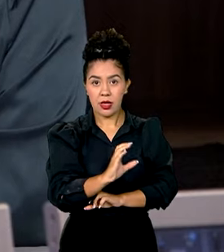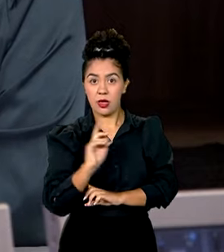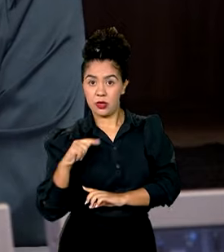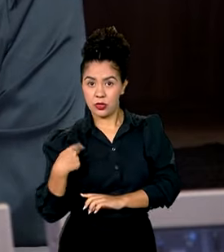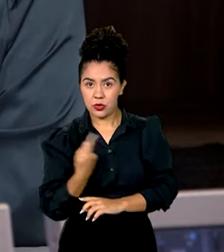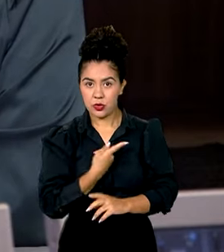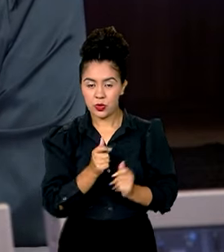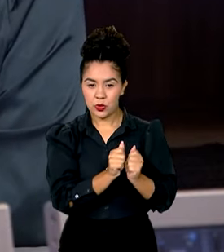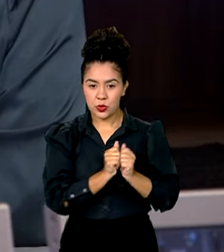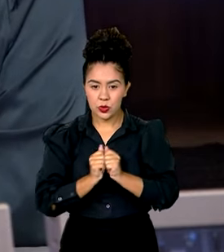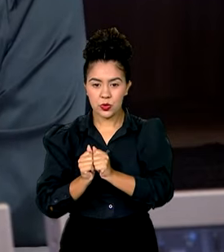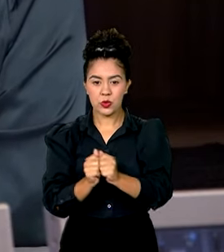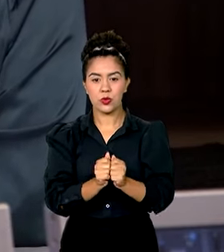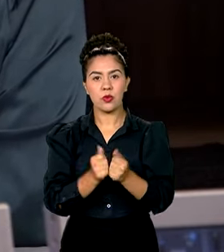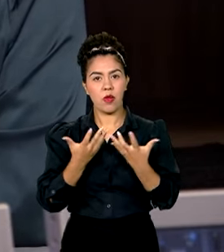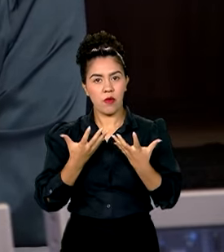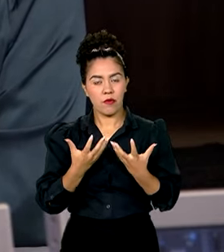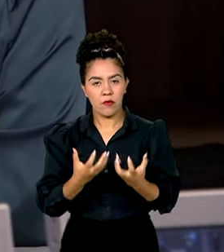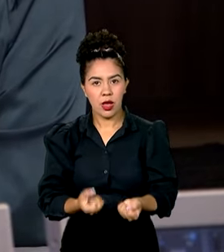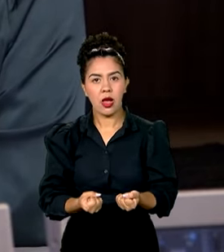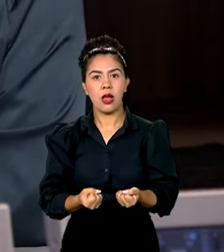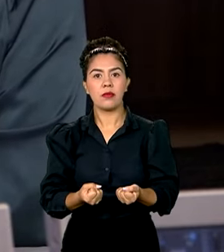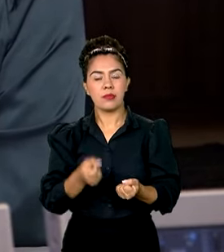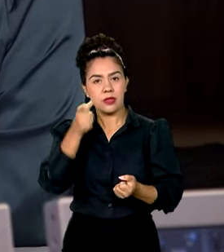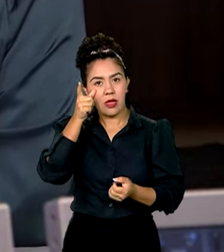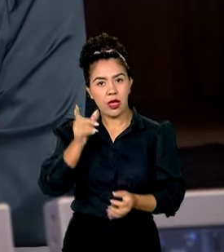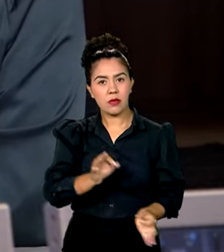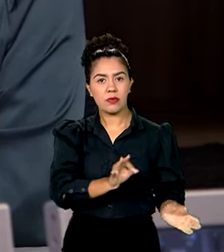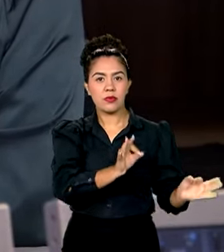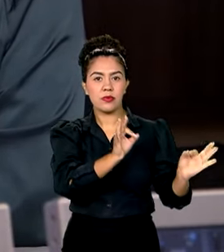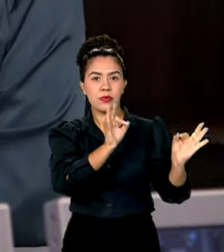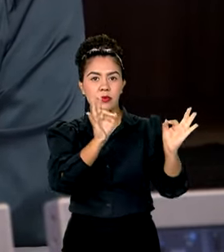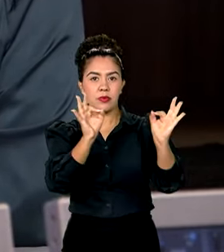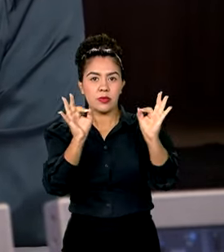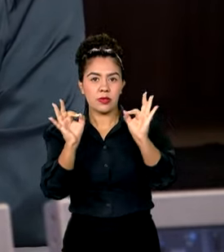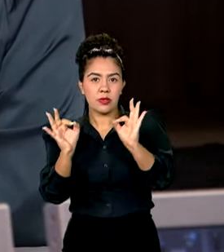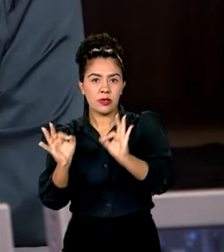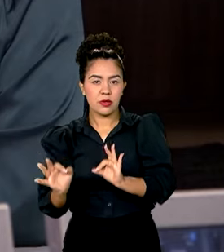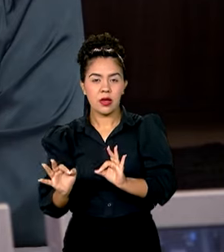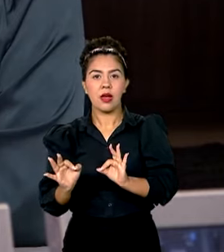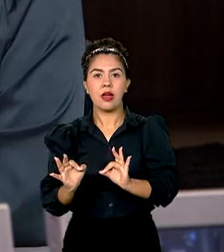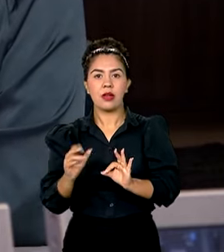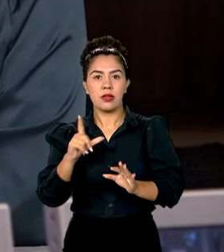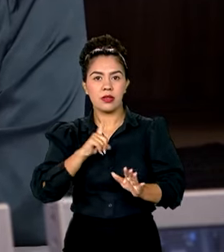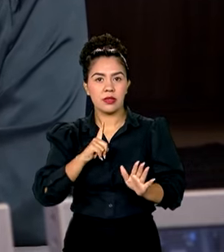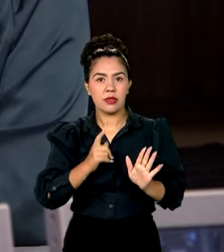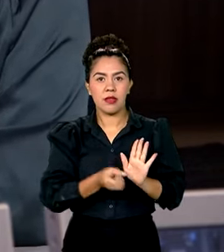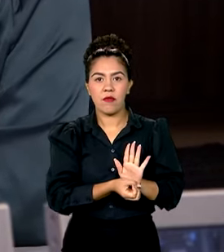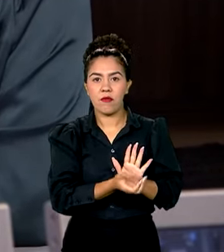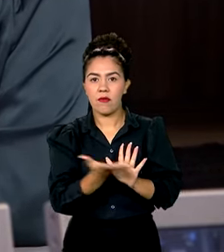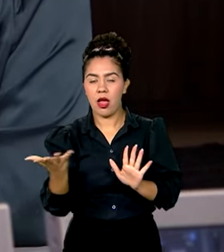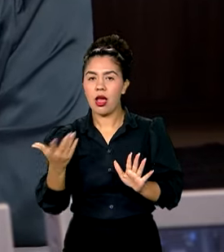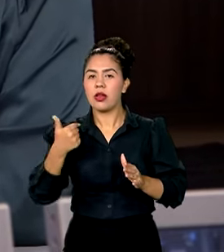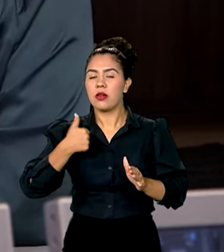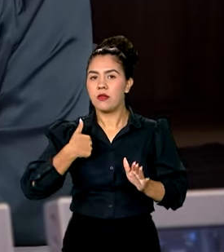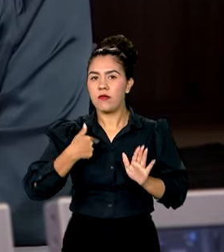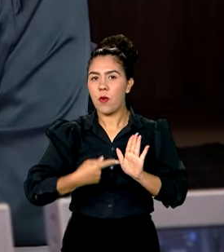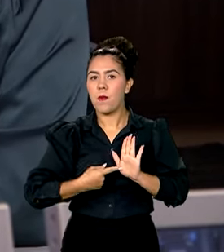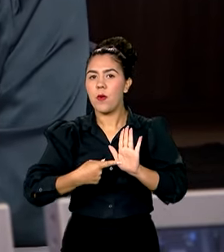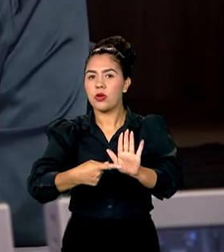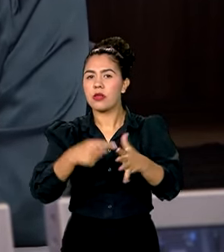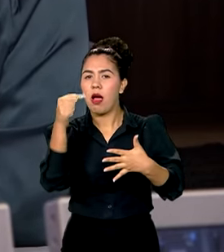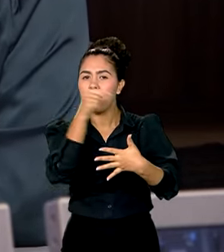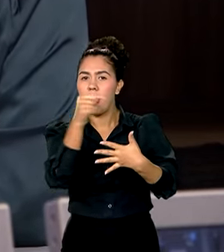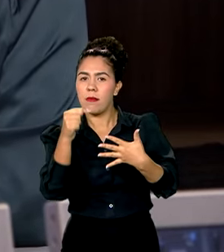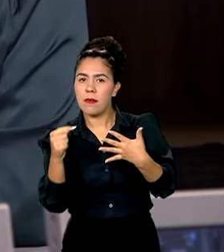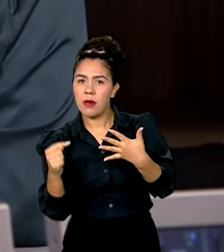eh nós vamos acompanhar aqui o programa por várias plataformas que você quiser vou te dar aqui o cardapio a gente tá